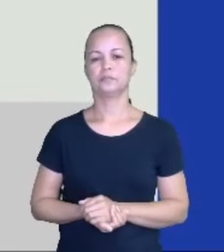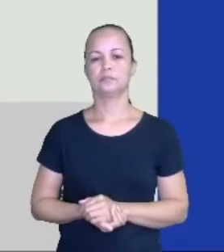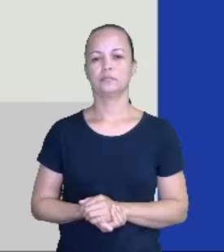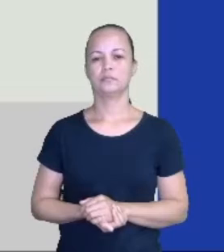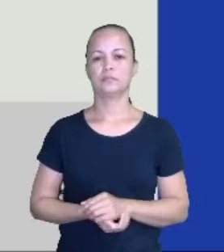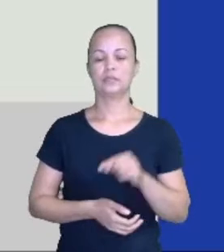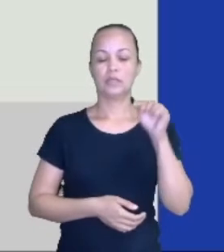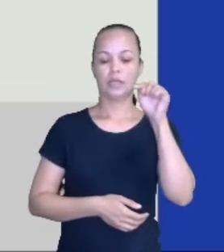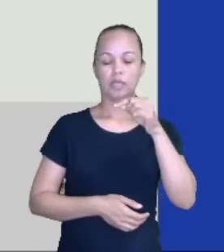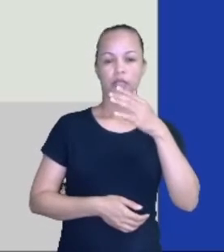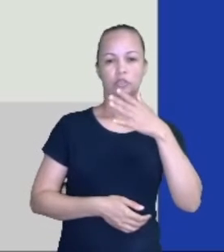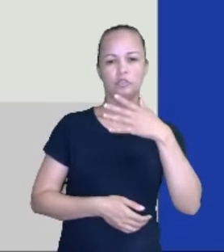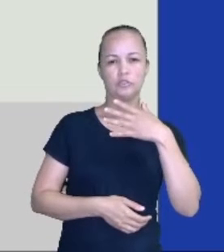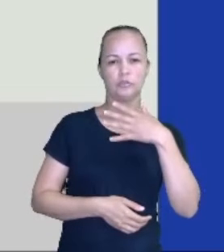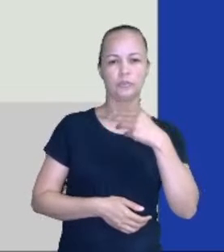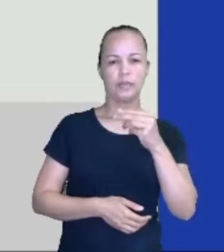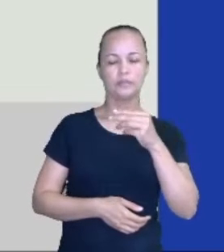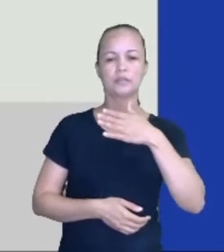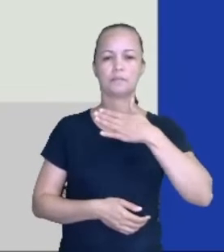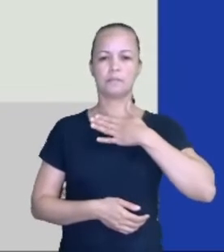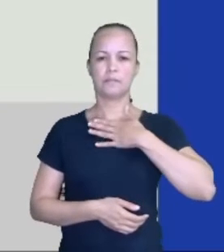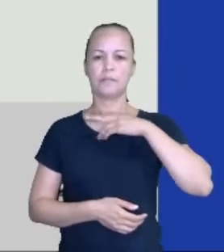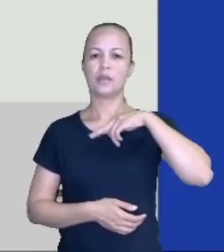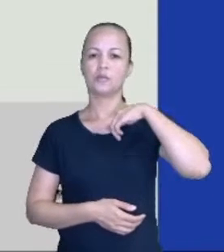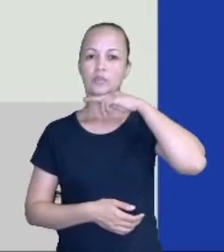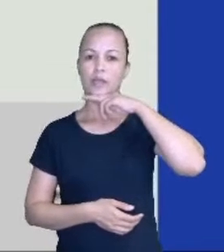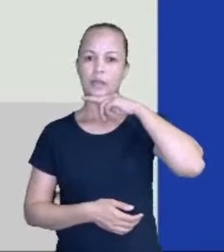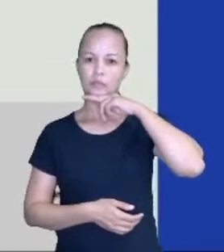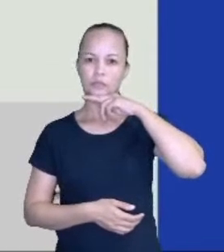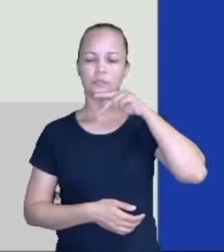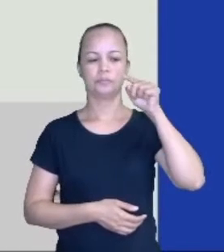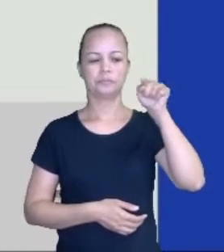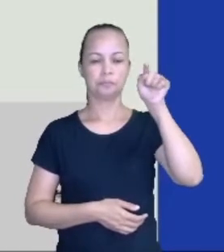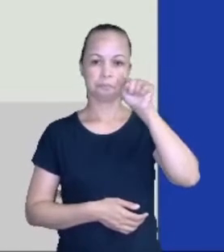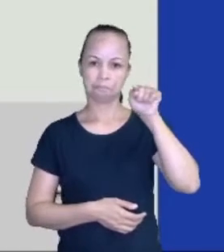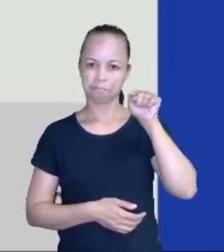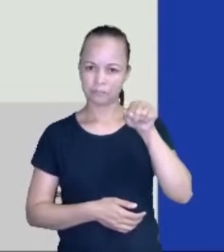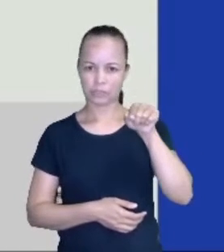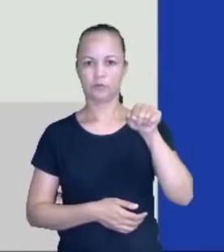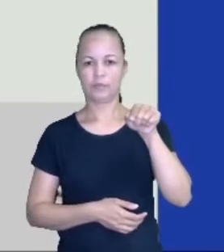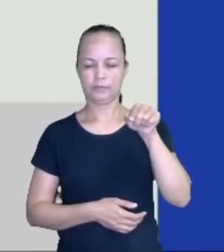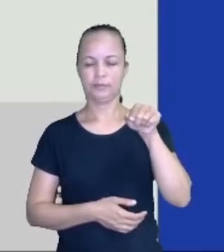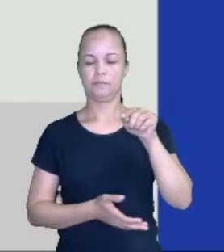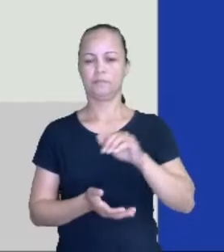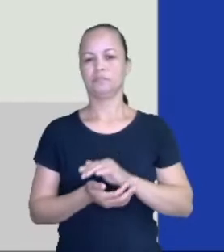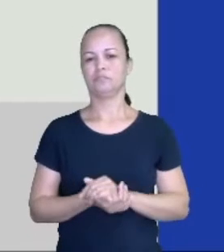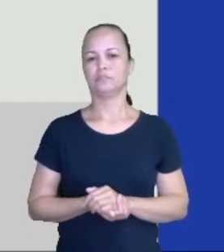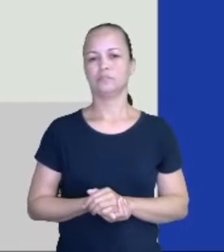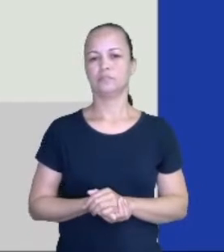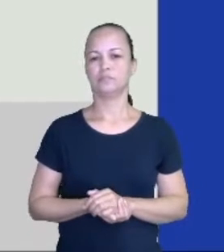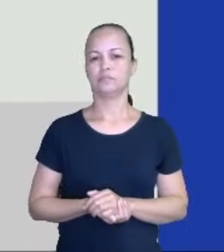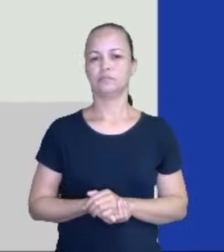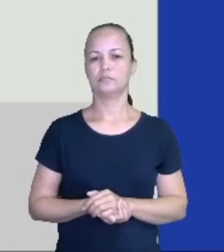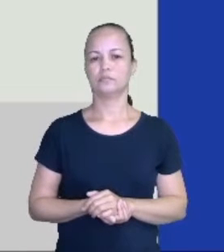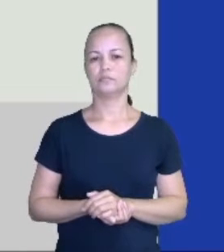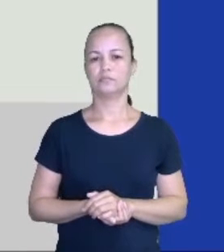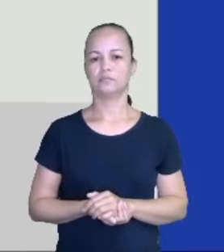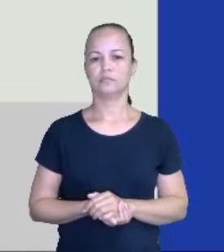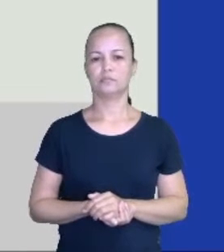Este presente é para o meu neto? Então, ele usou ali uma interrogação. Ó. Este presente é para o meu neto?